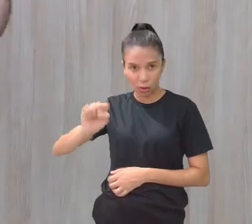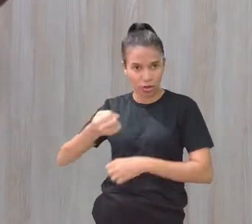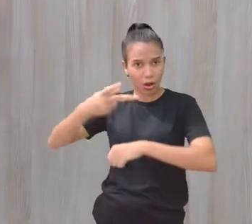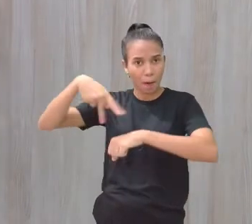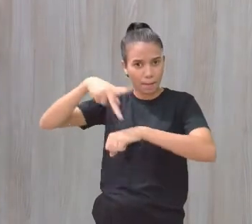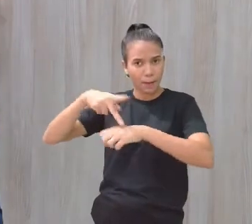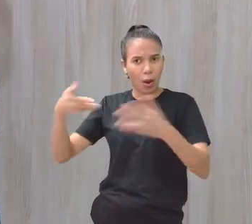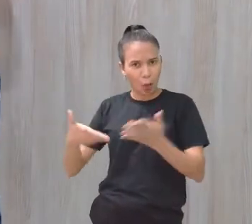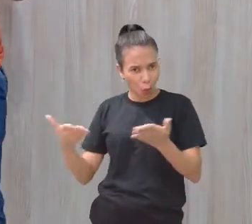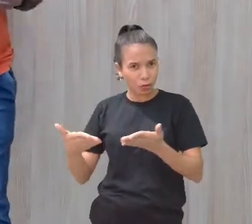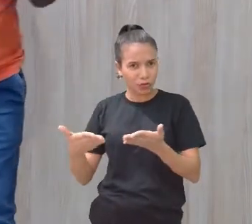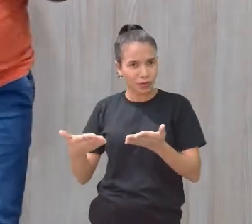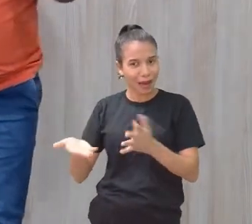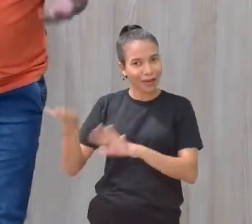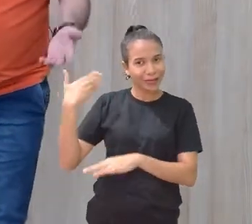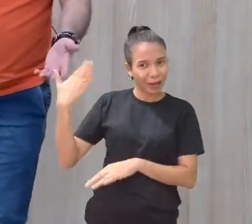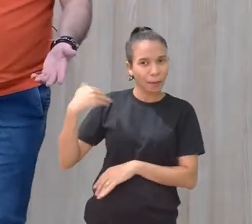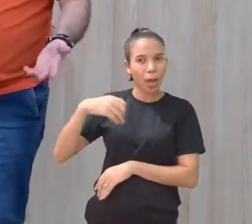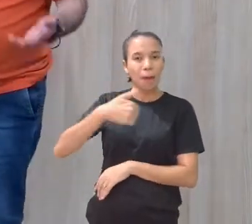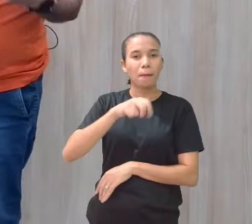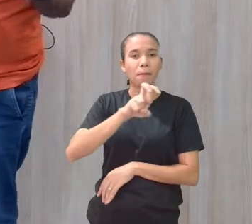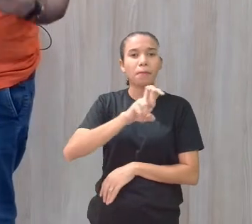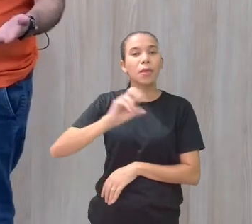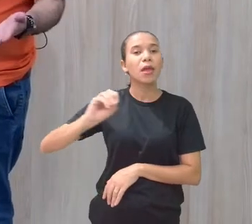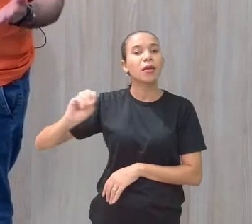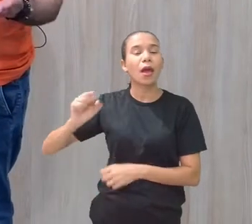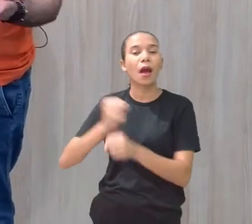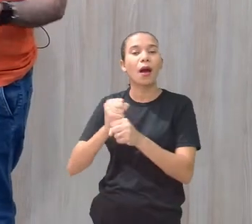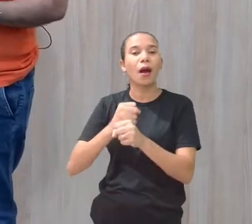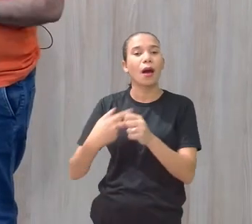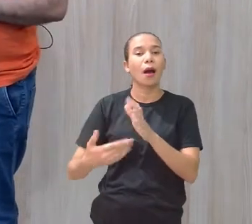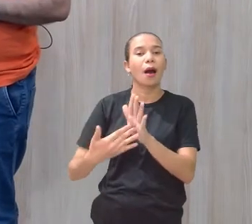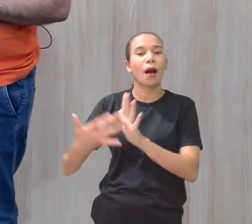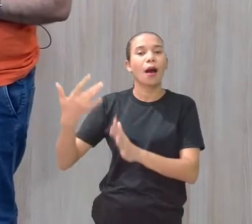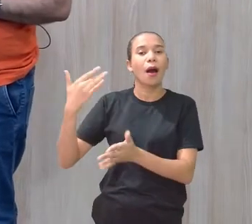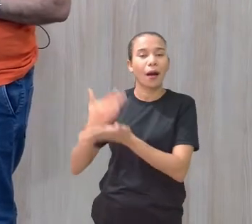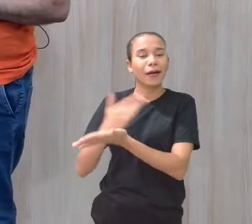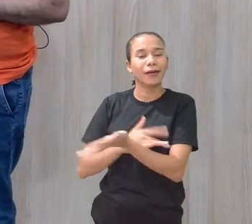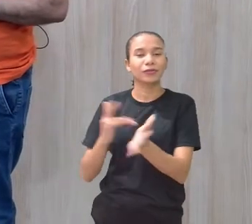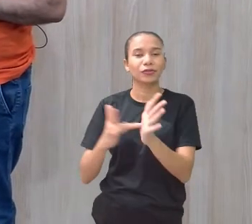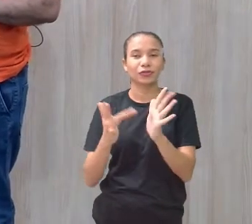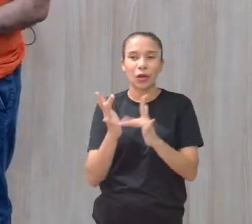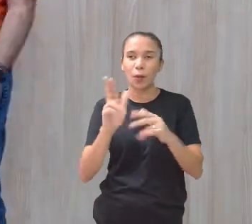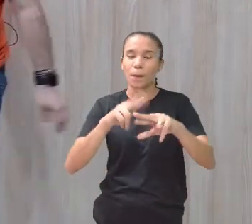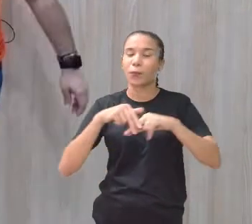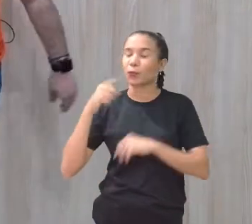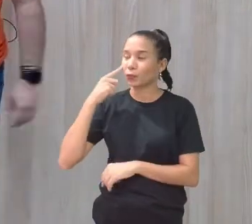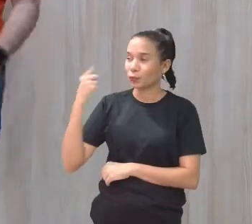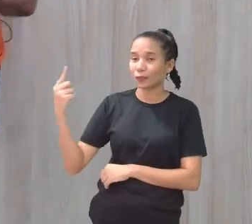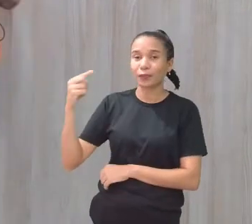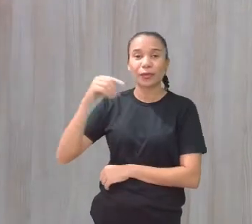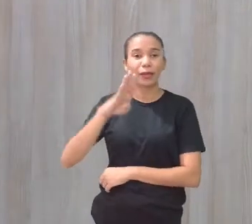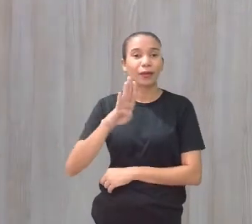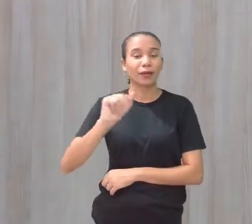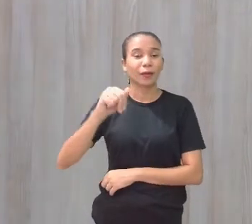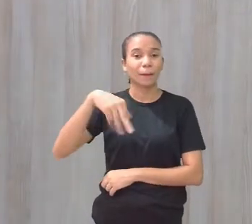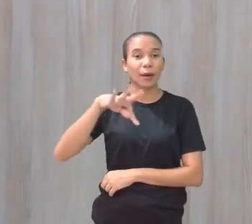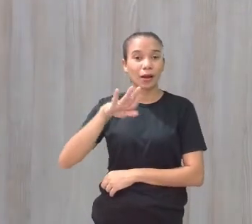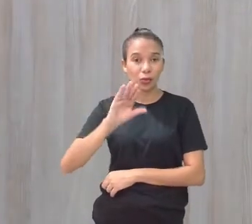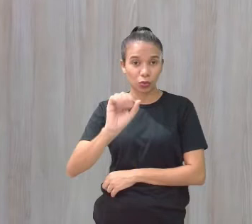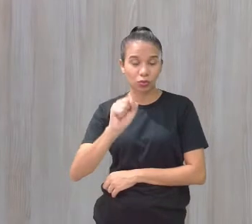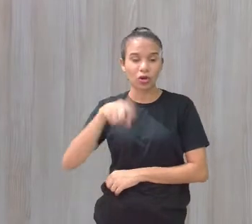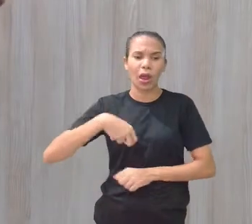volta de 1500 anos antes de Cristo. Né? E os bantus, eles eram inicialmente